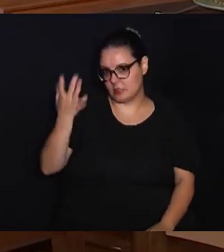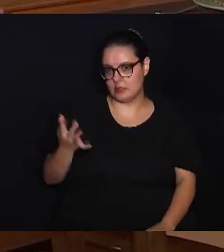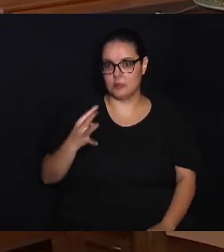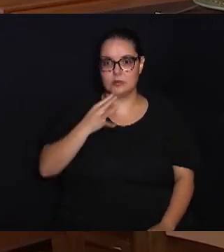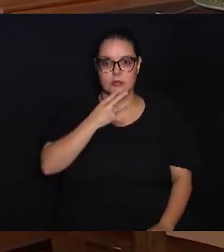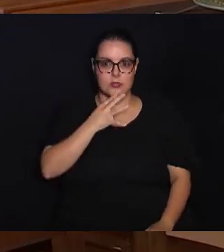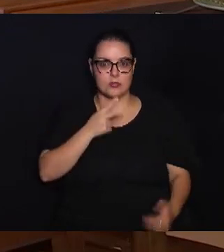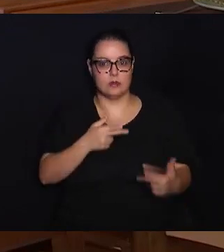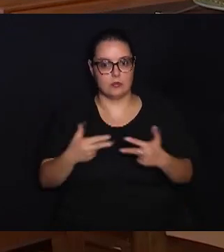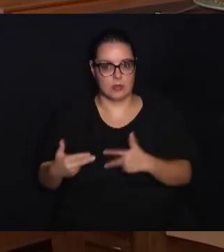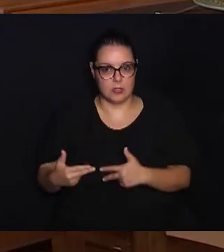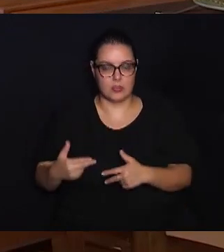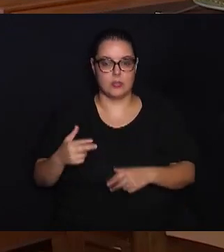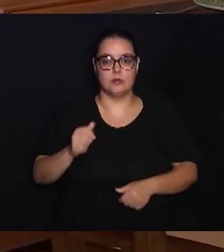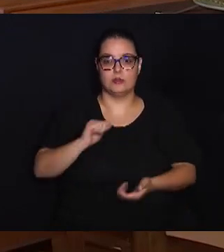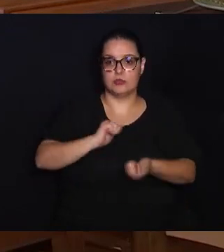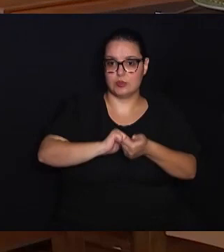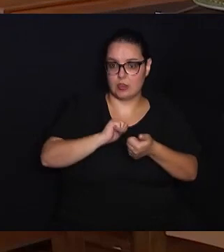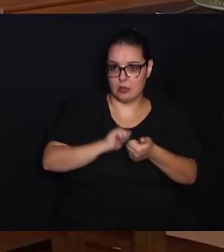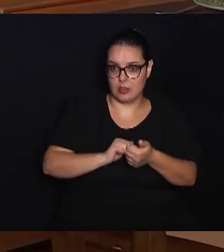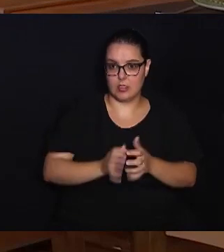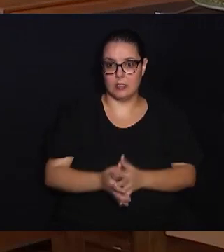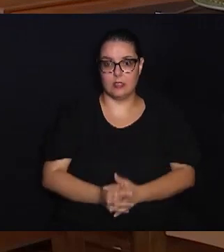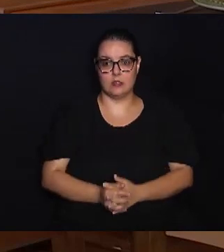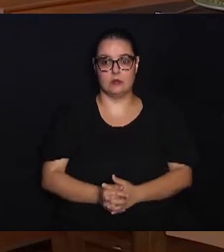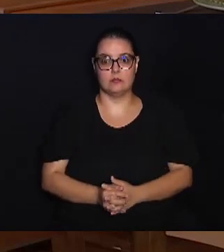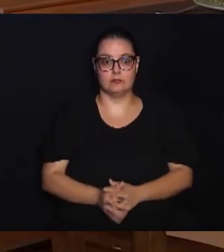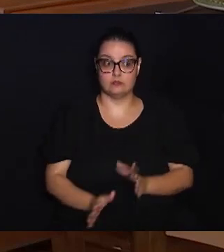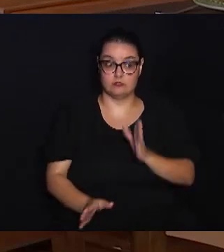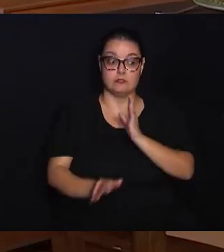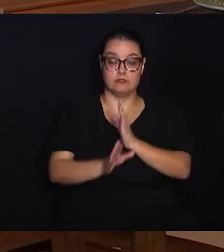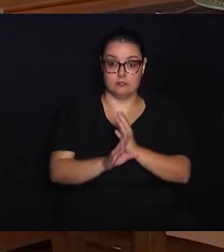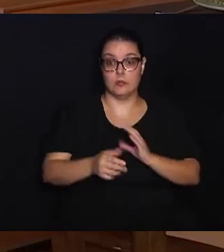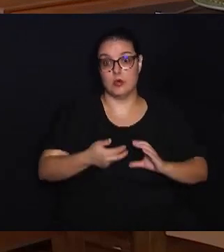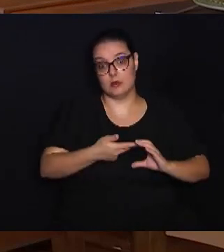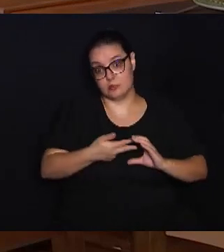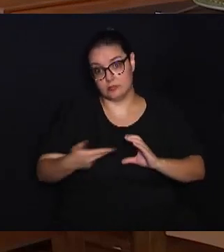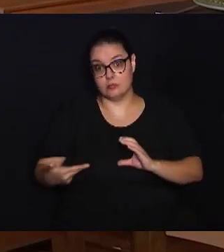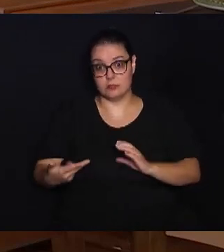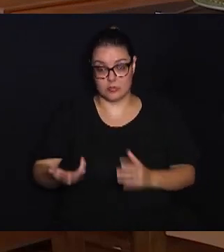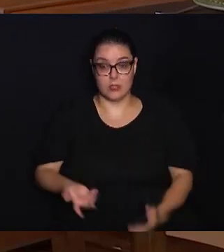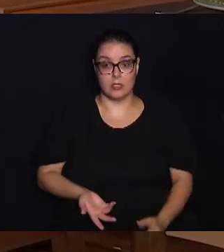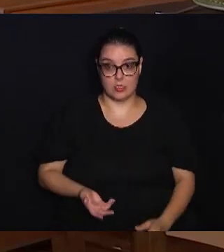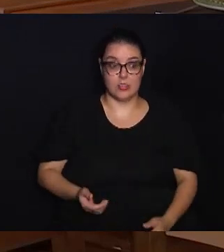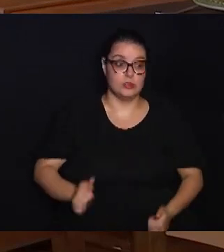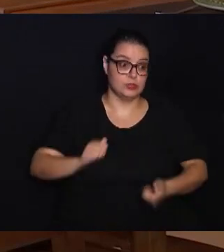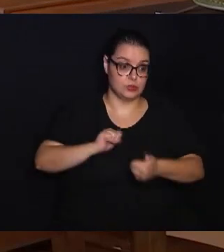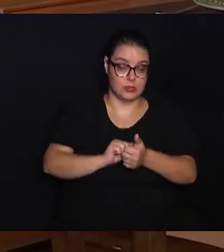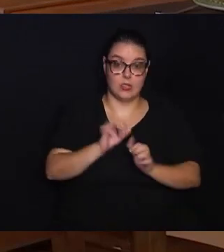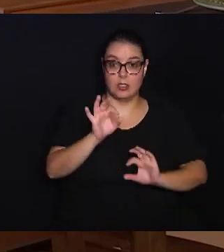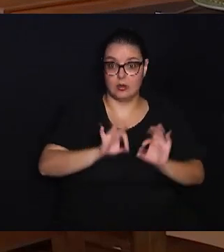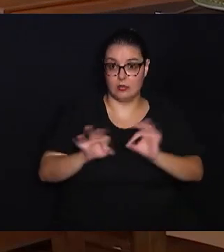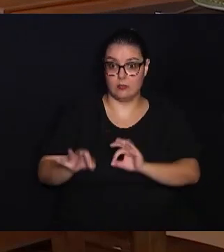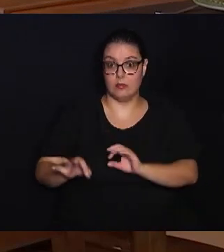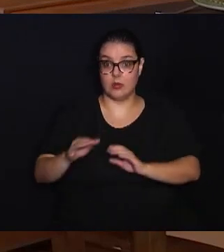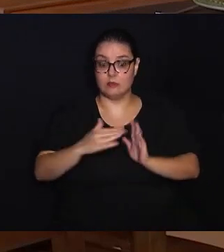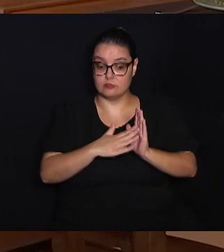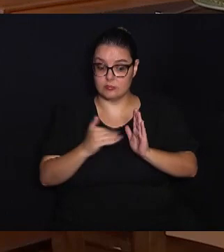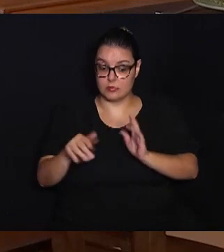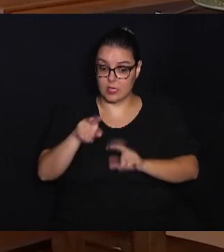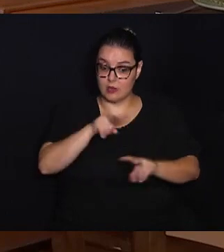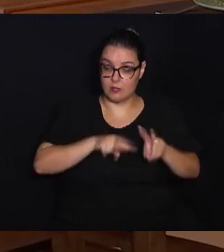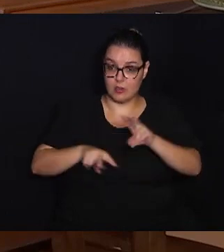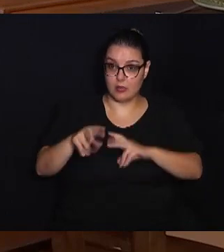franqueado Bela capre porque eu já conhecia o padrão da casa padrão de qualidade e me identifico muito com esse padrão de qualidade de organização